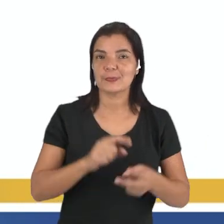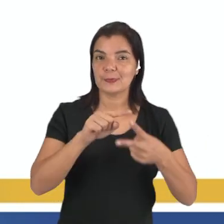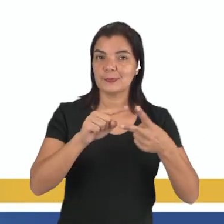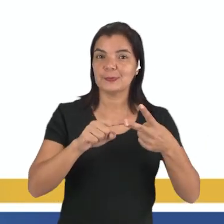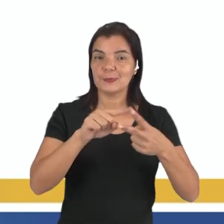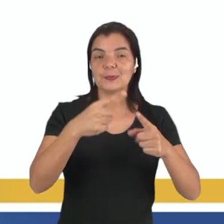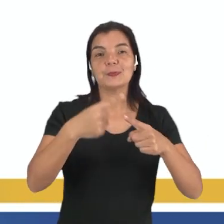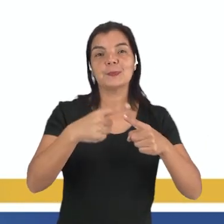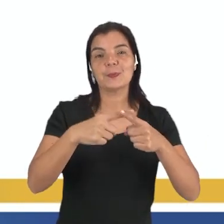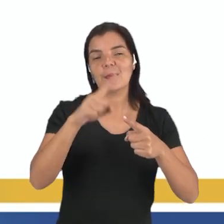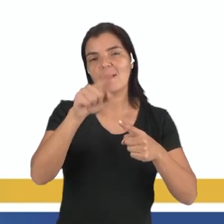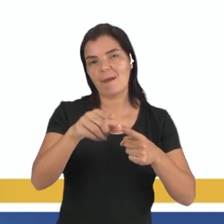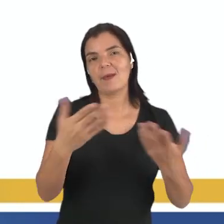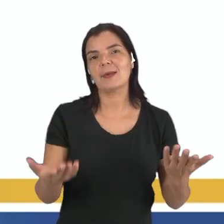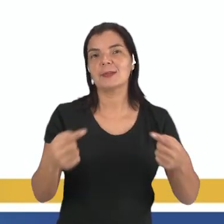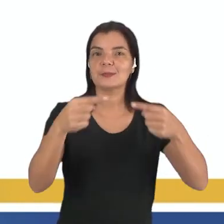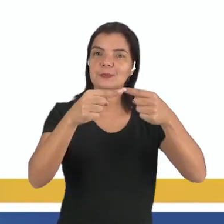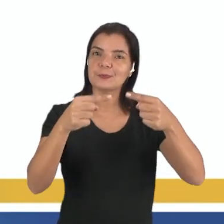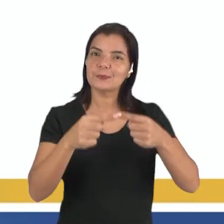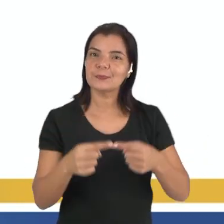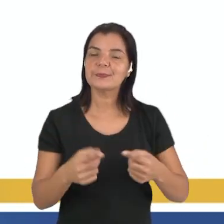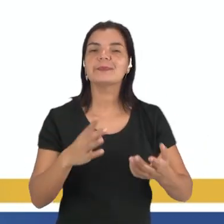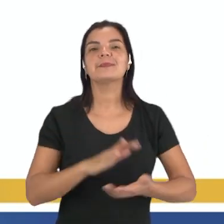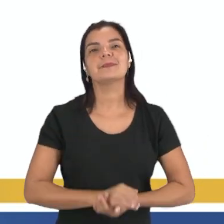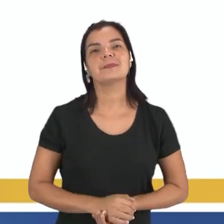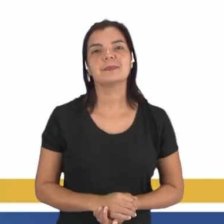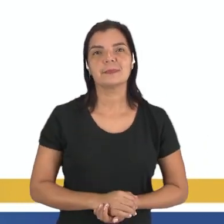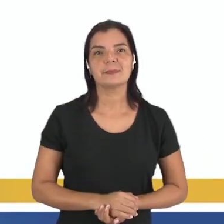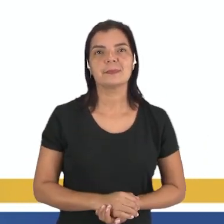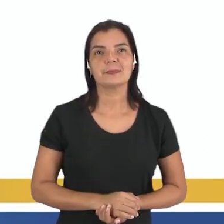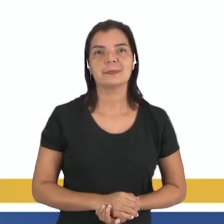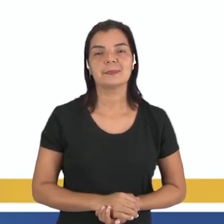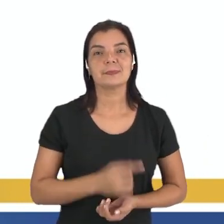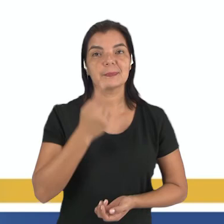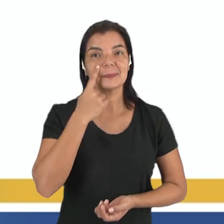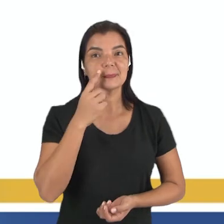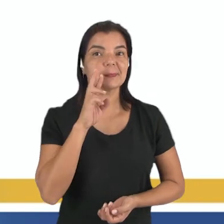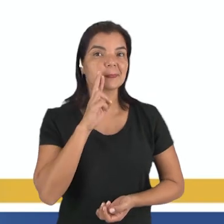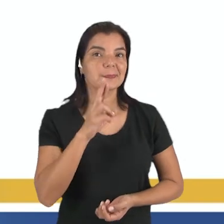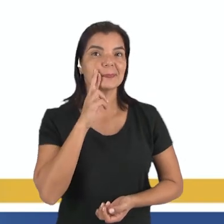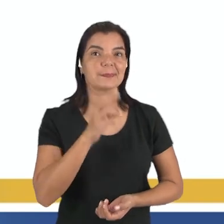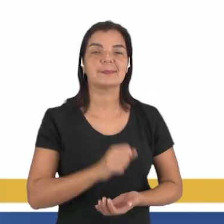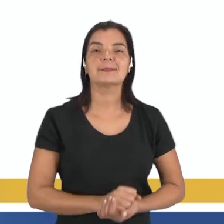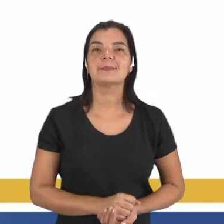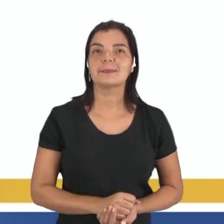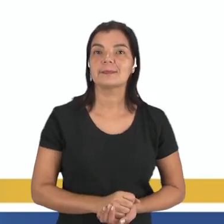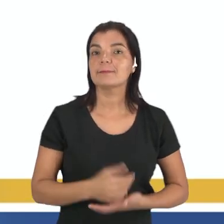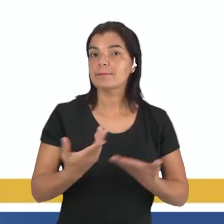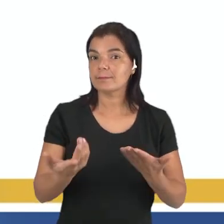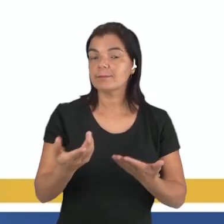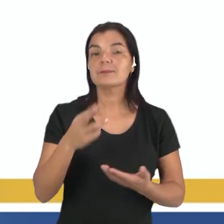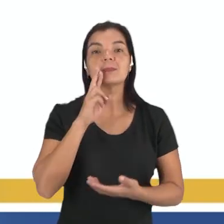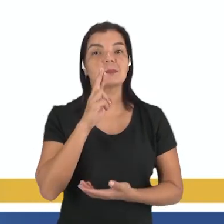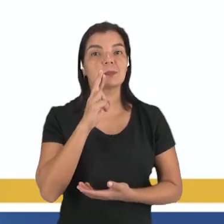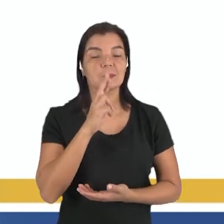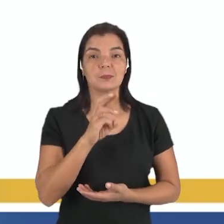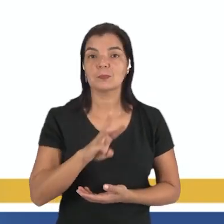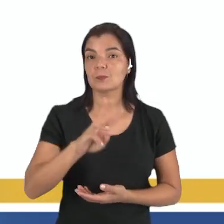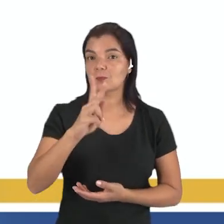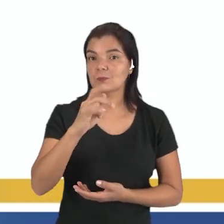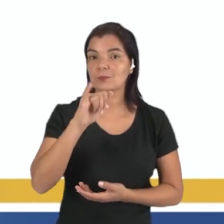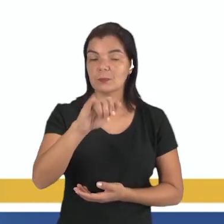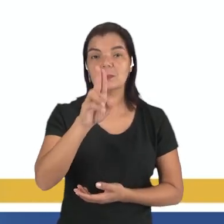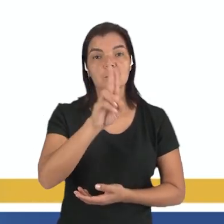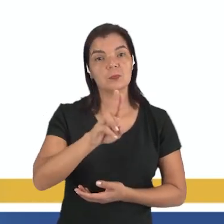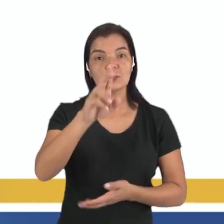2 porquês é pergunta e qual desses 2 porquês é resposta? Vamos ver aí? Então, se você respondeu que o why a